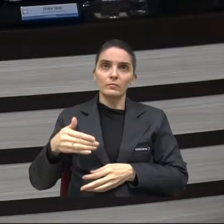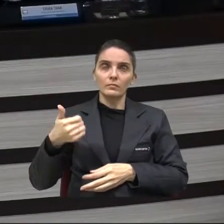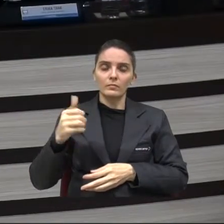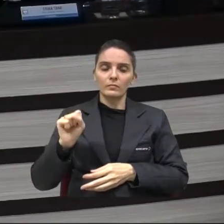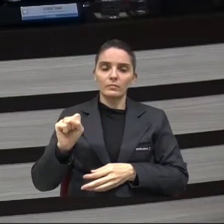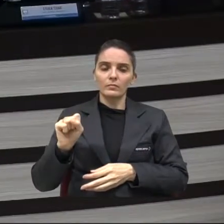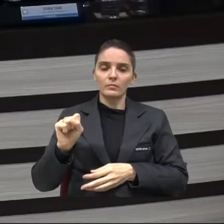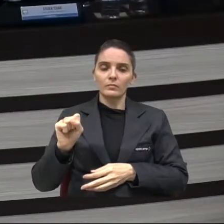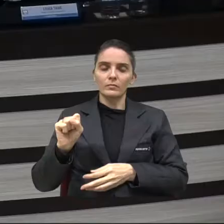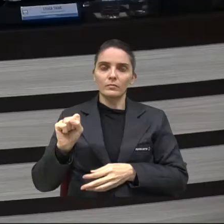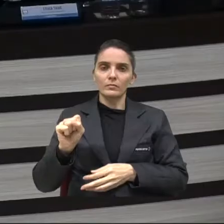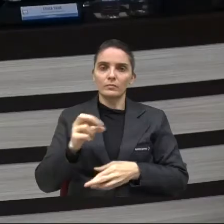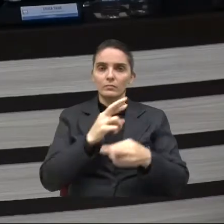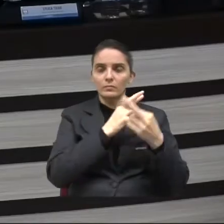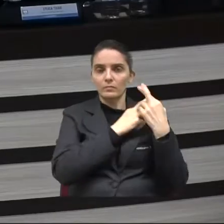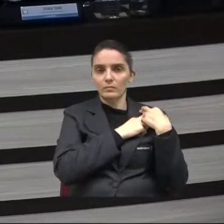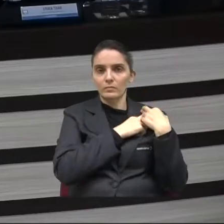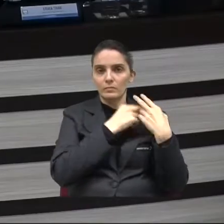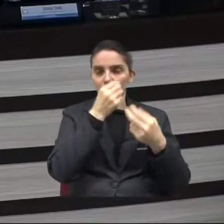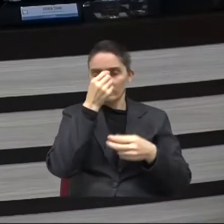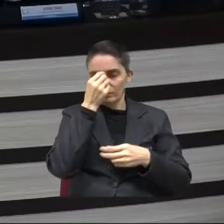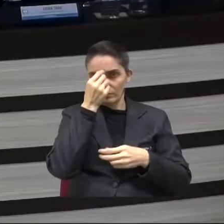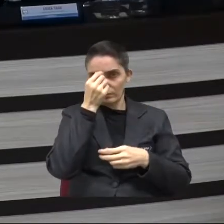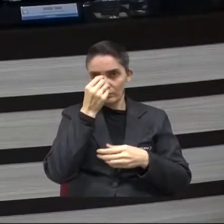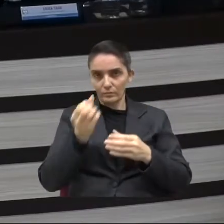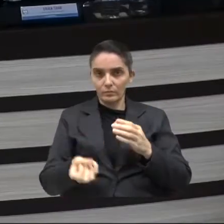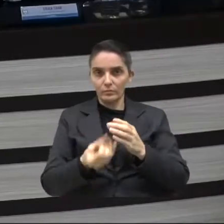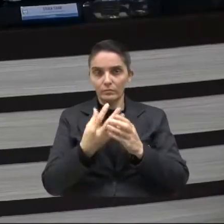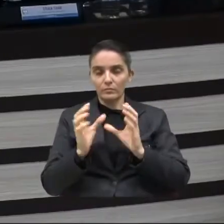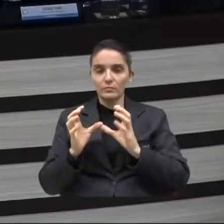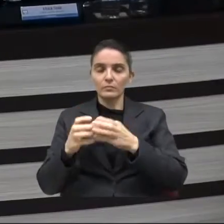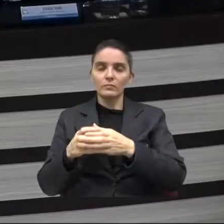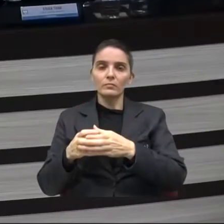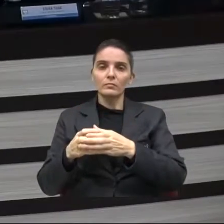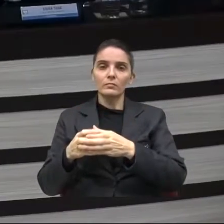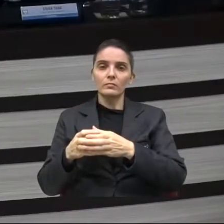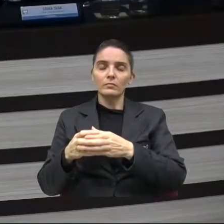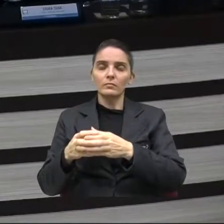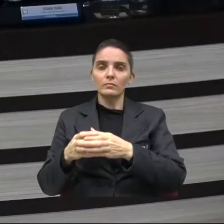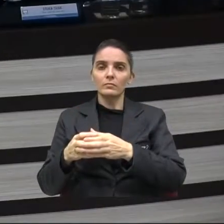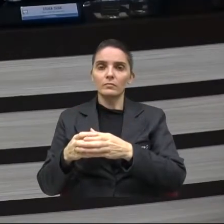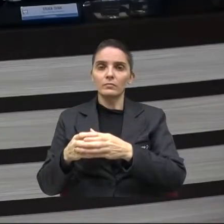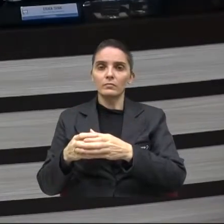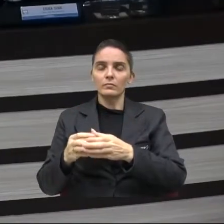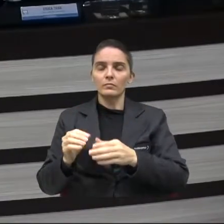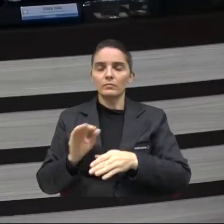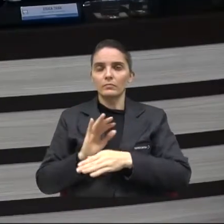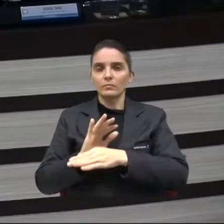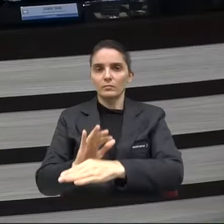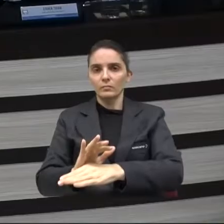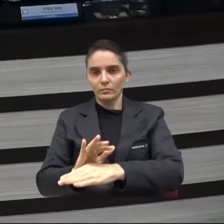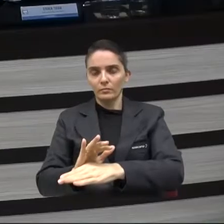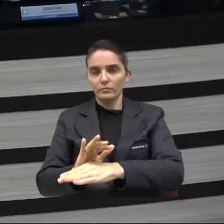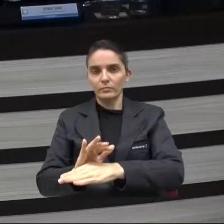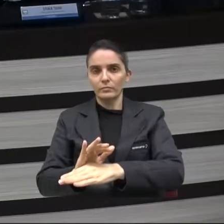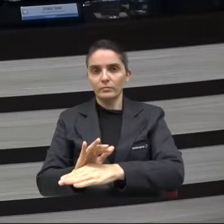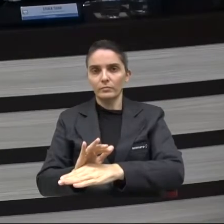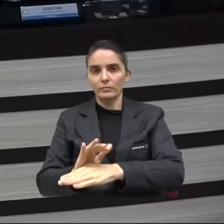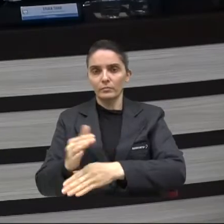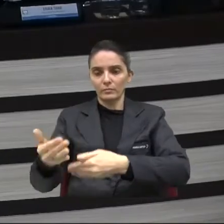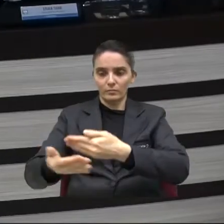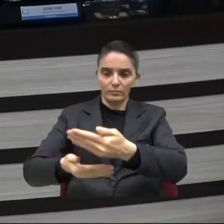37/2018, de autoria do novo vereador Jorge Freitas, que cria a Comissão de Assuntos Relevantes para intermédio de